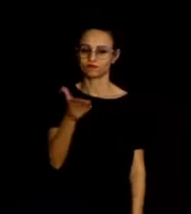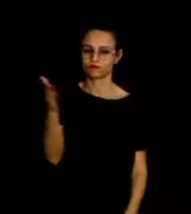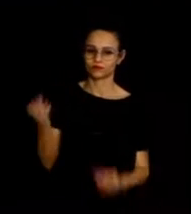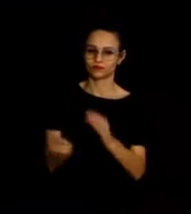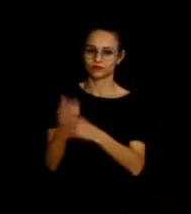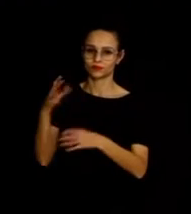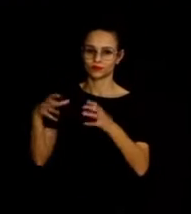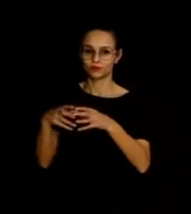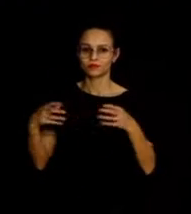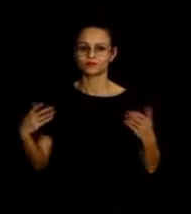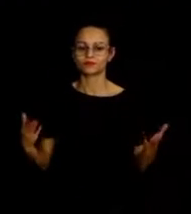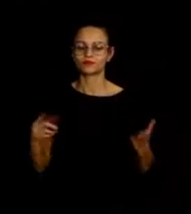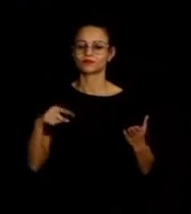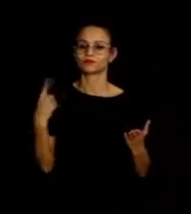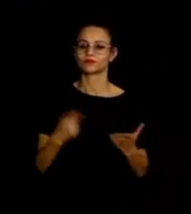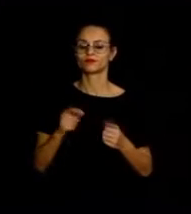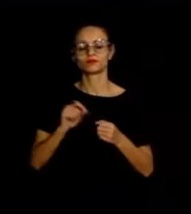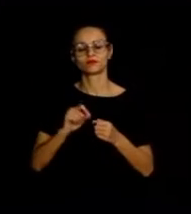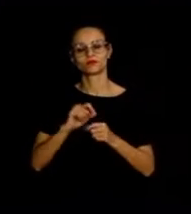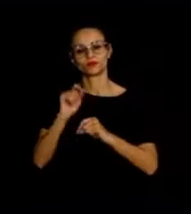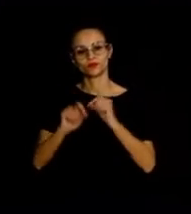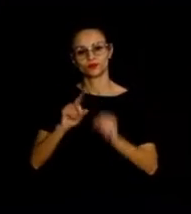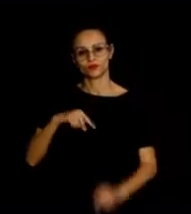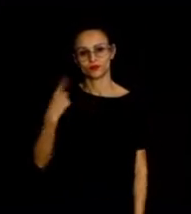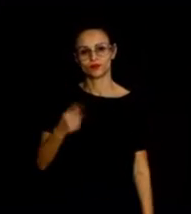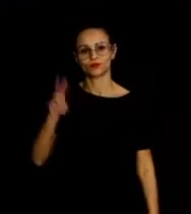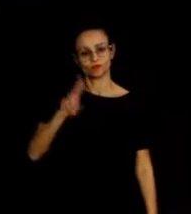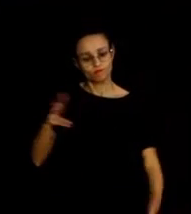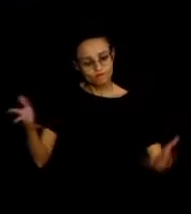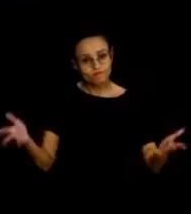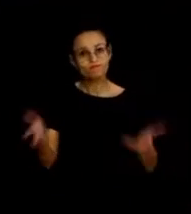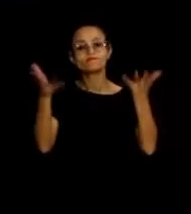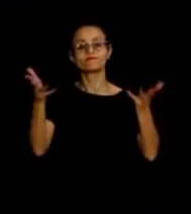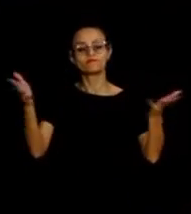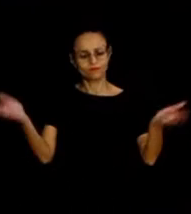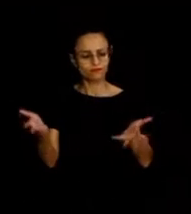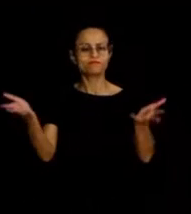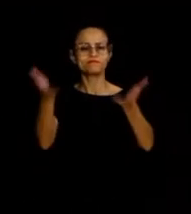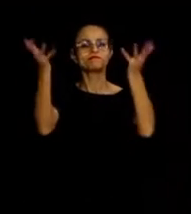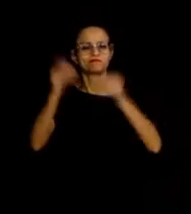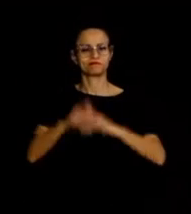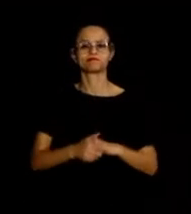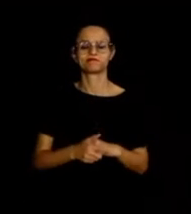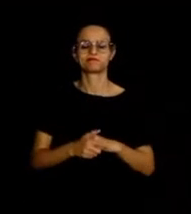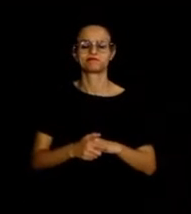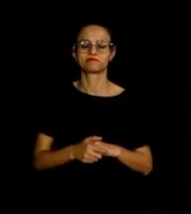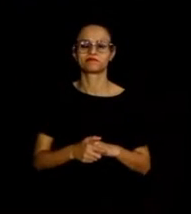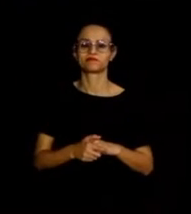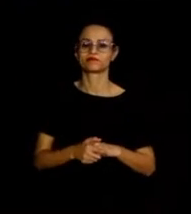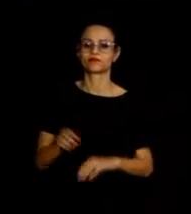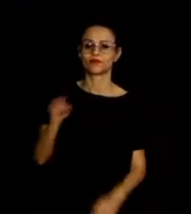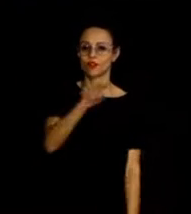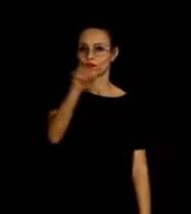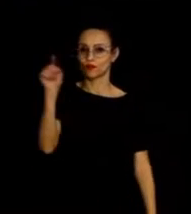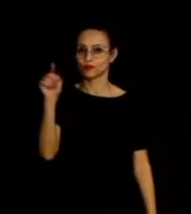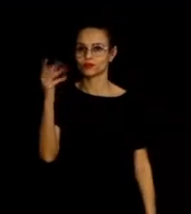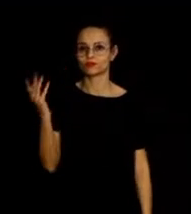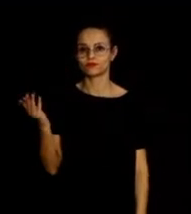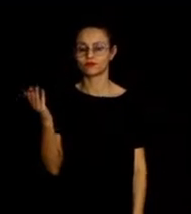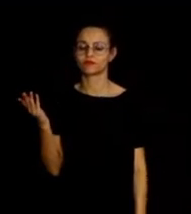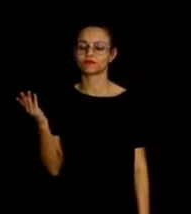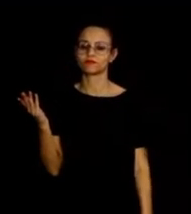grupos e o que que a gente faz enquanto Universidade comenta comenta e você De